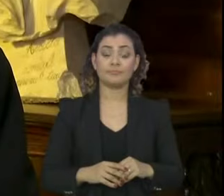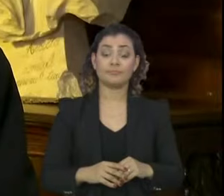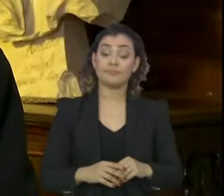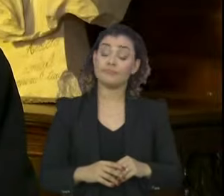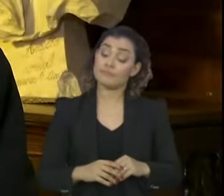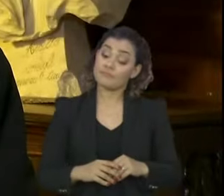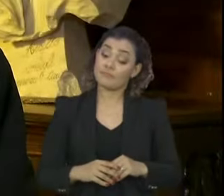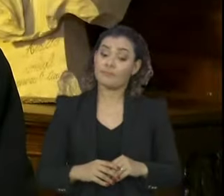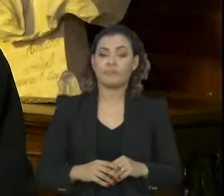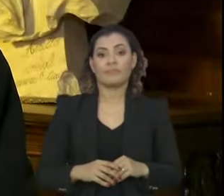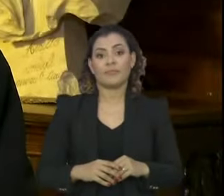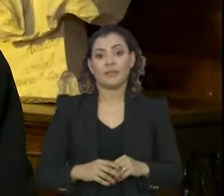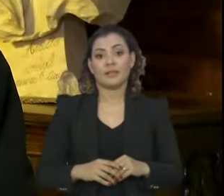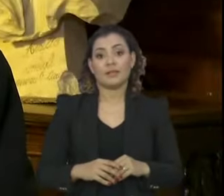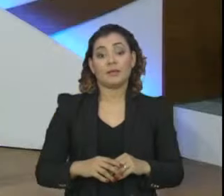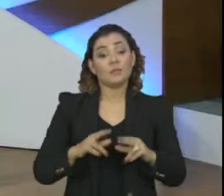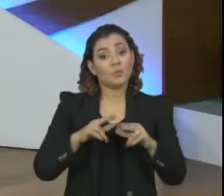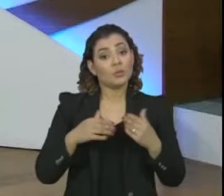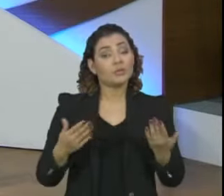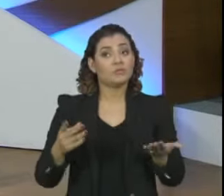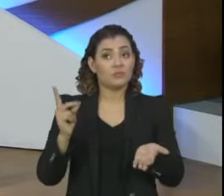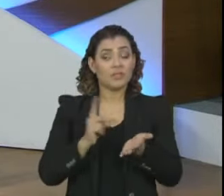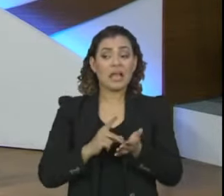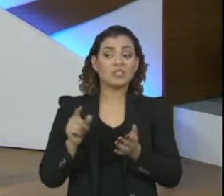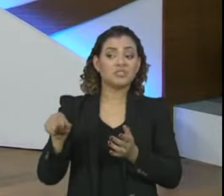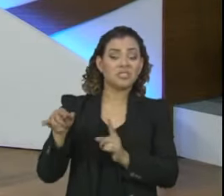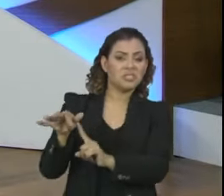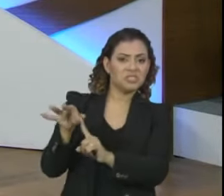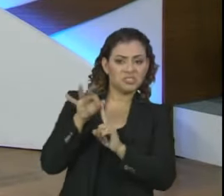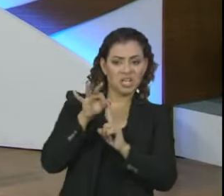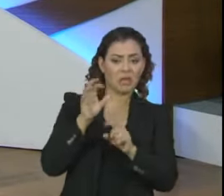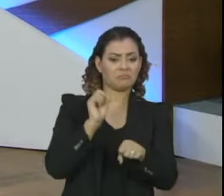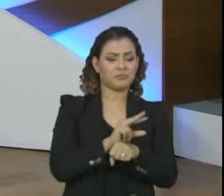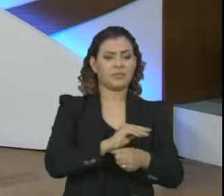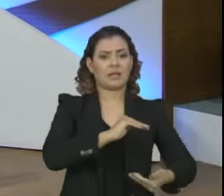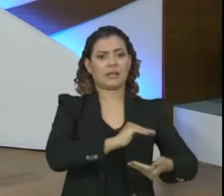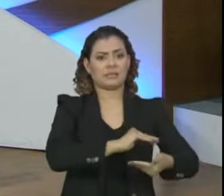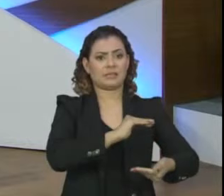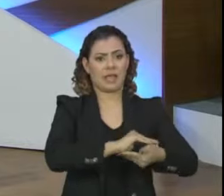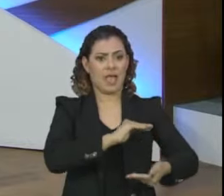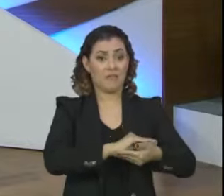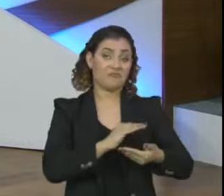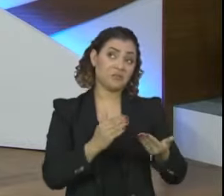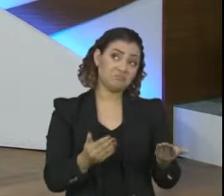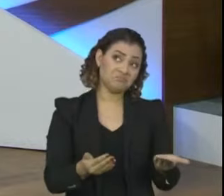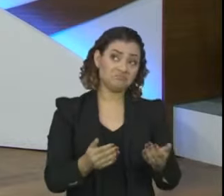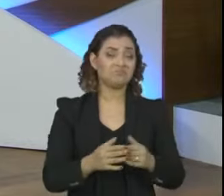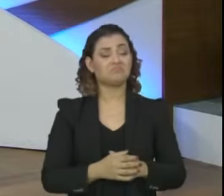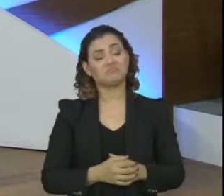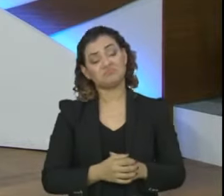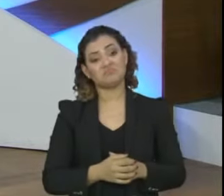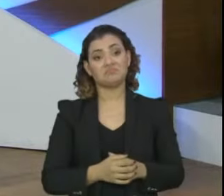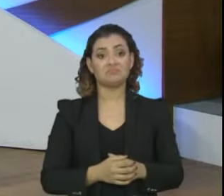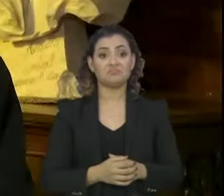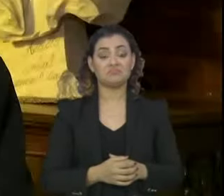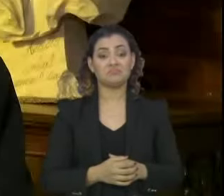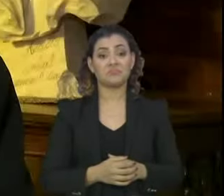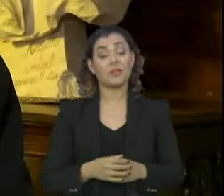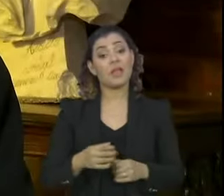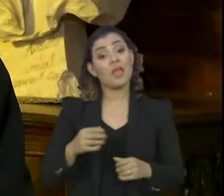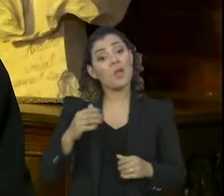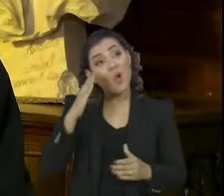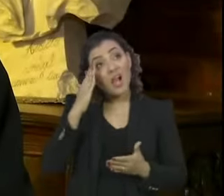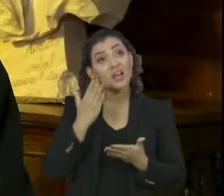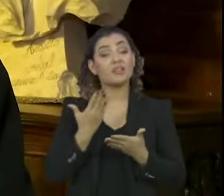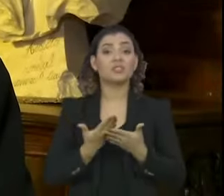E quanto a ser indicado para Ministro do Supremo Tribunal Federal eu quero